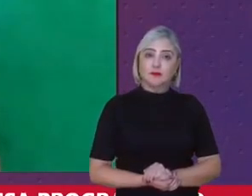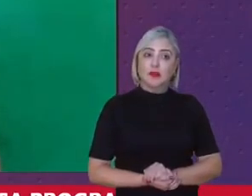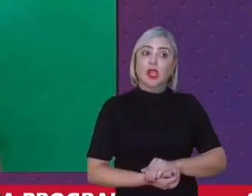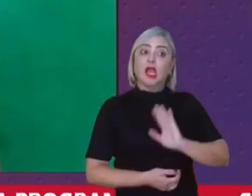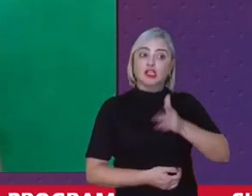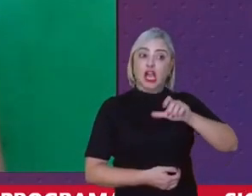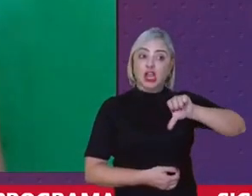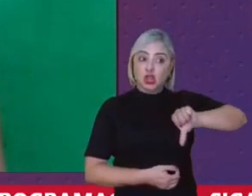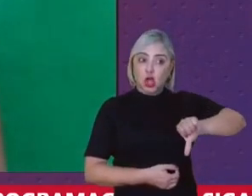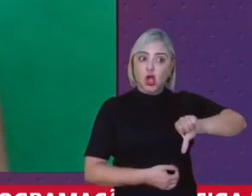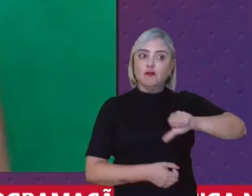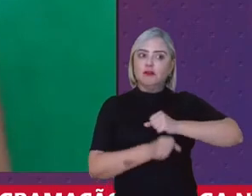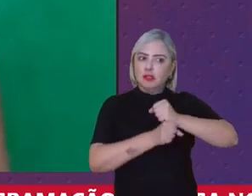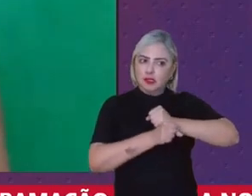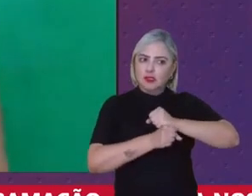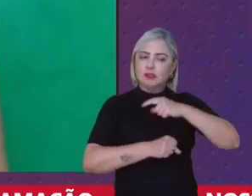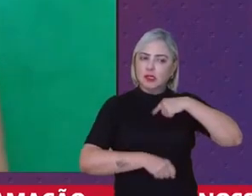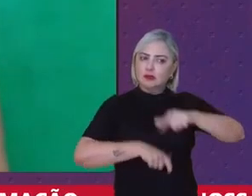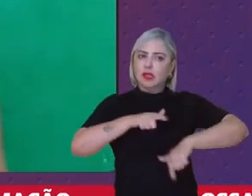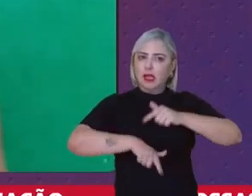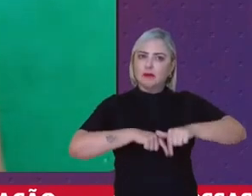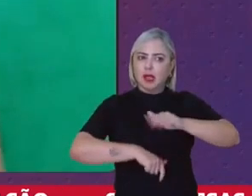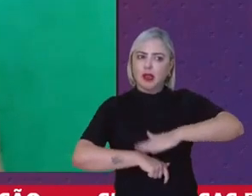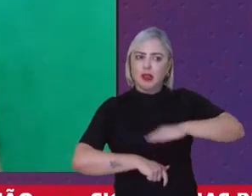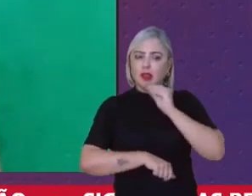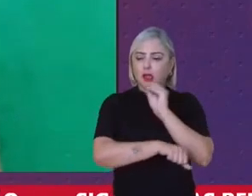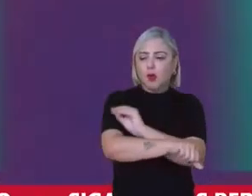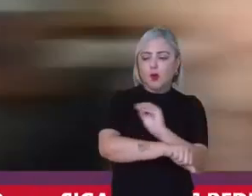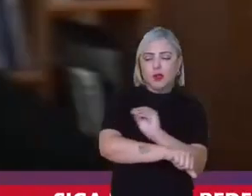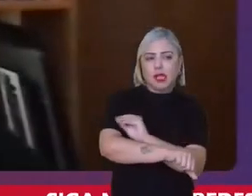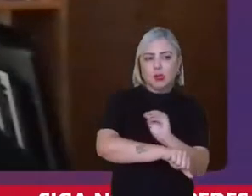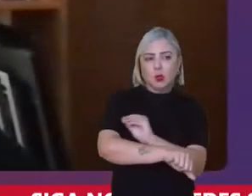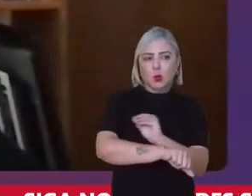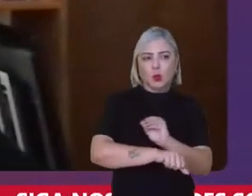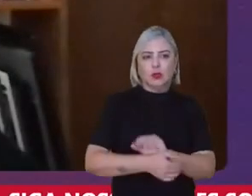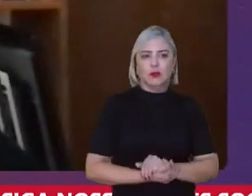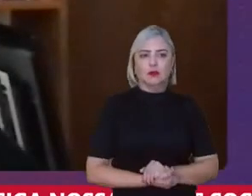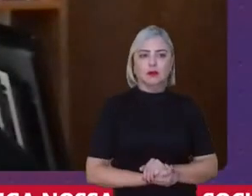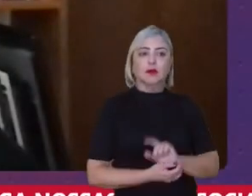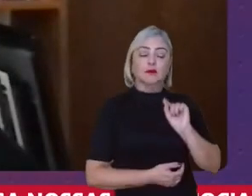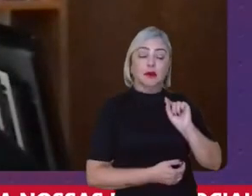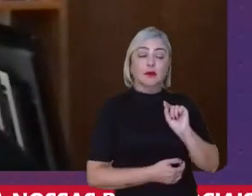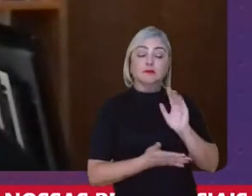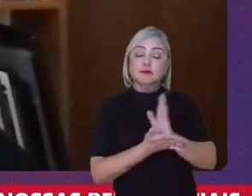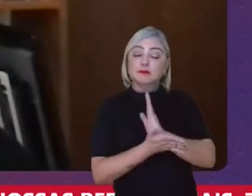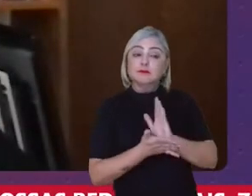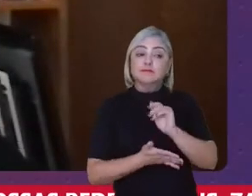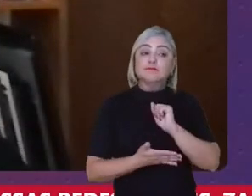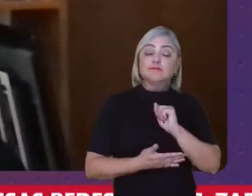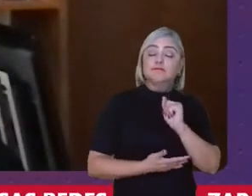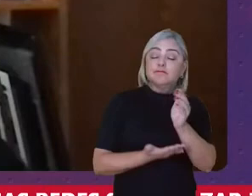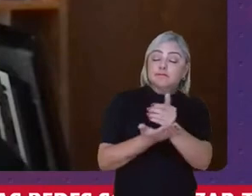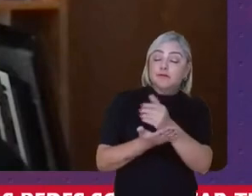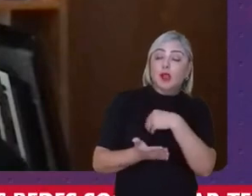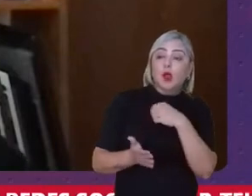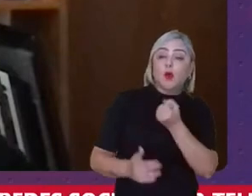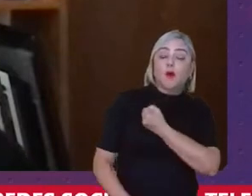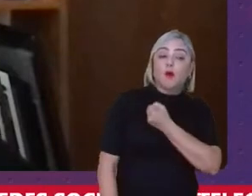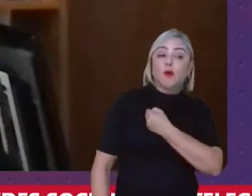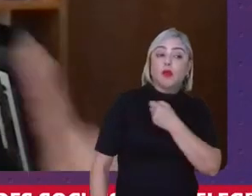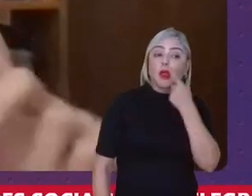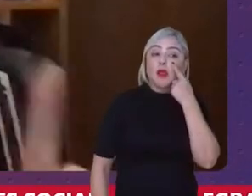9 anos que eu trabalho na área de cuidador. Então, vamos pegar aqui alguns dados muito rapidamente para